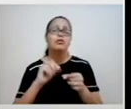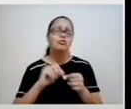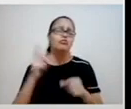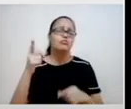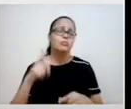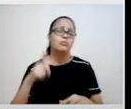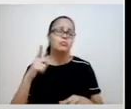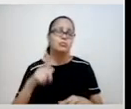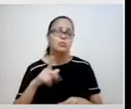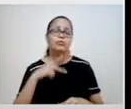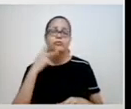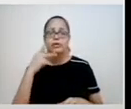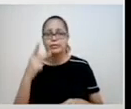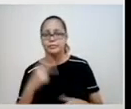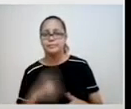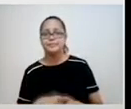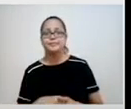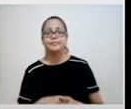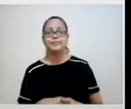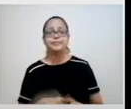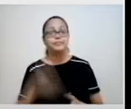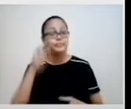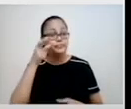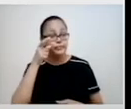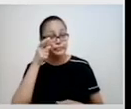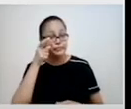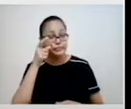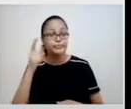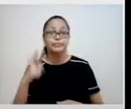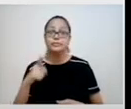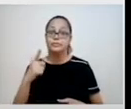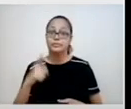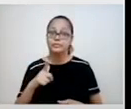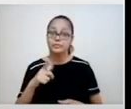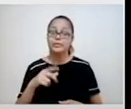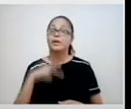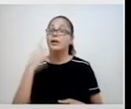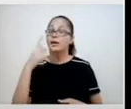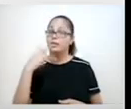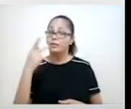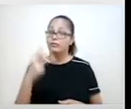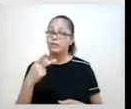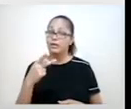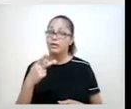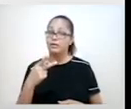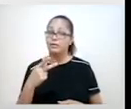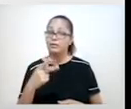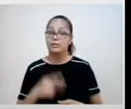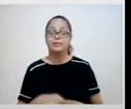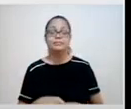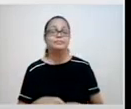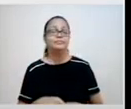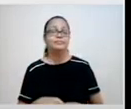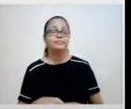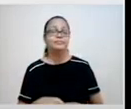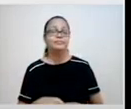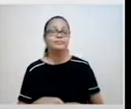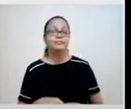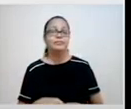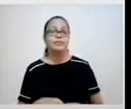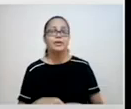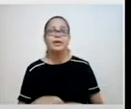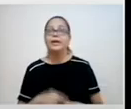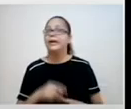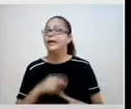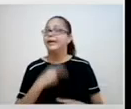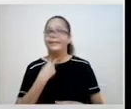Então, observem, essas repetições são próprias da fala. Então, são muito comuns. E isso não pode haver de jeito